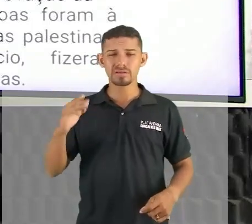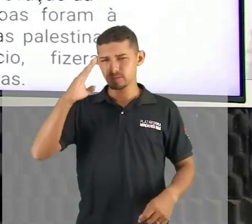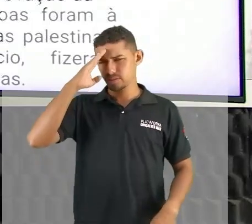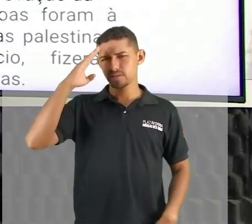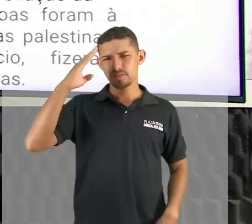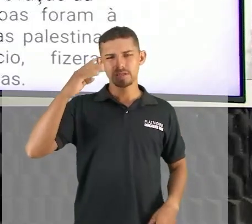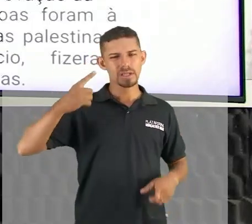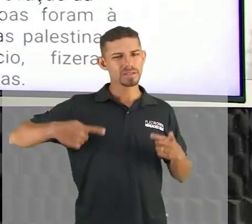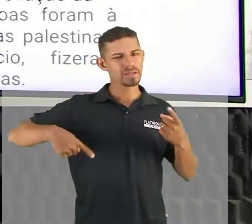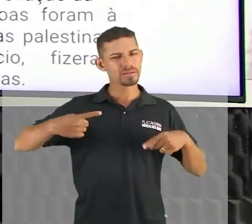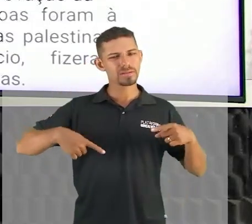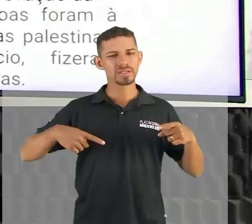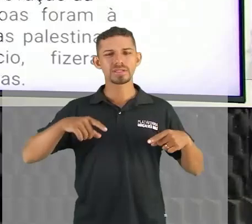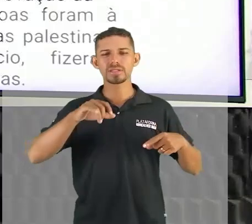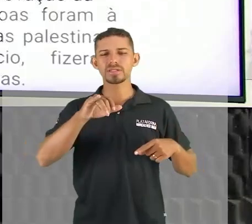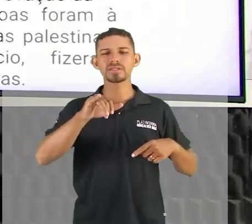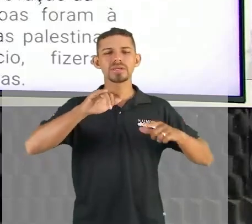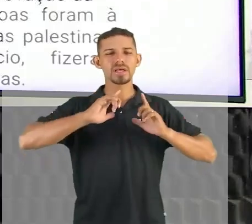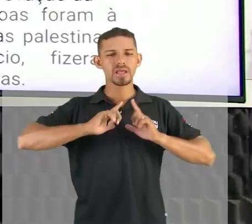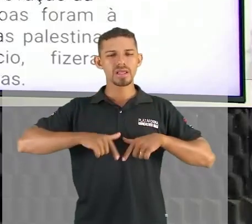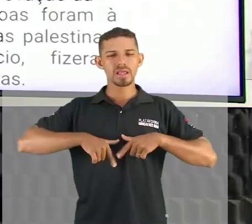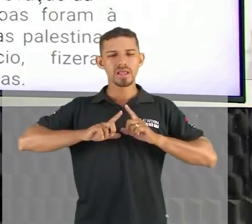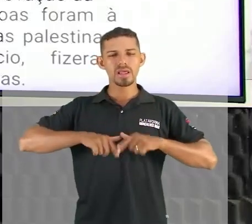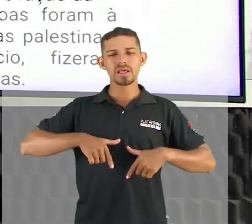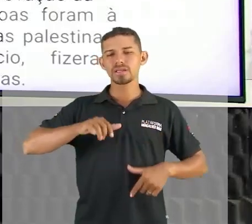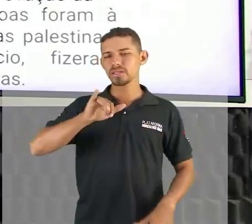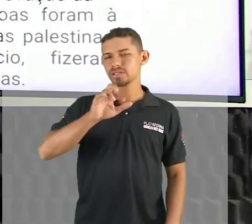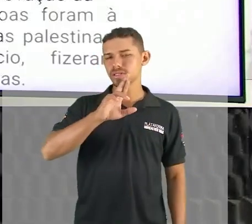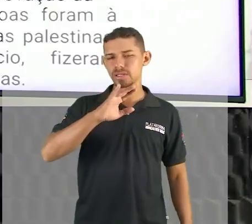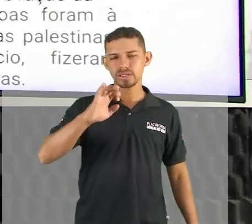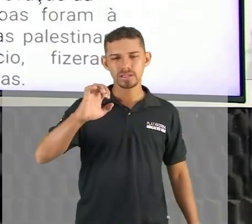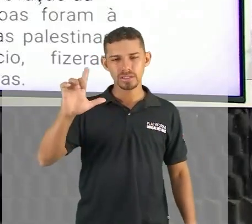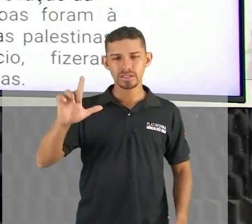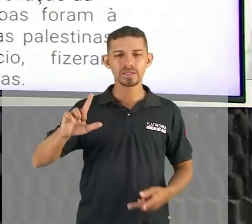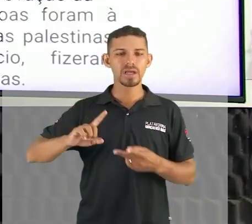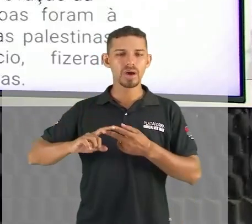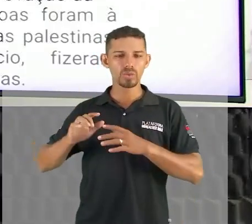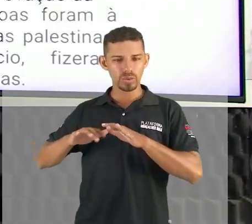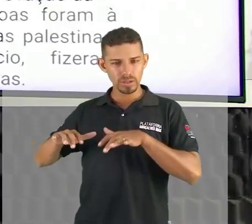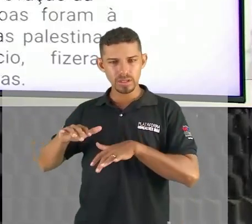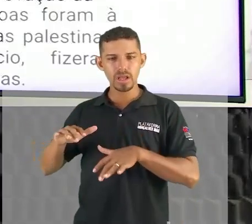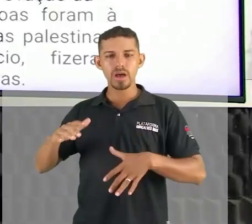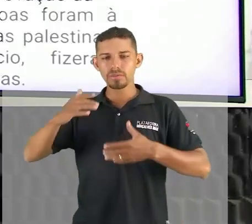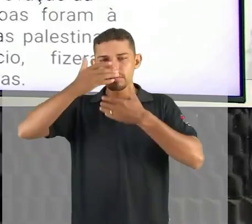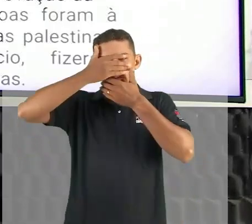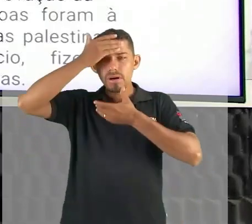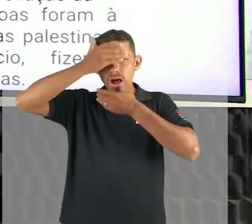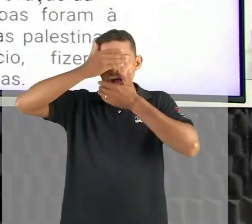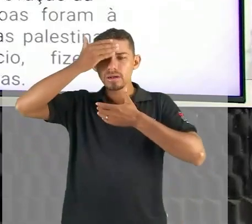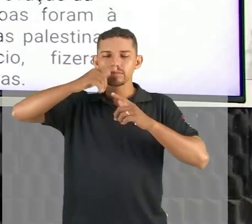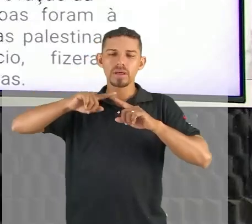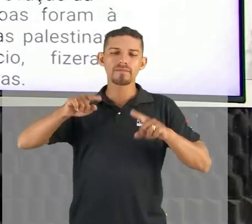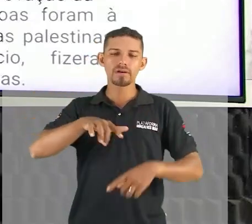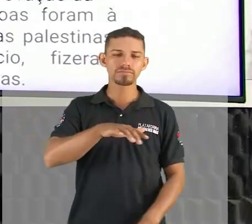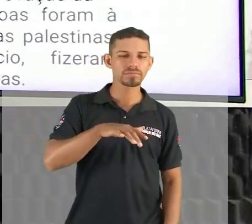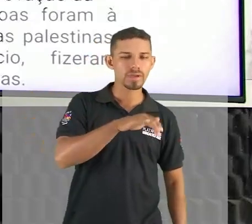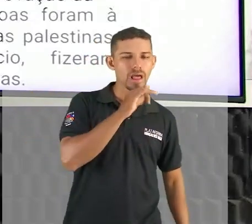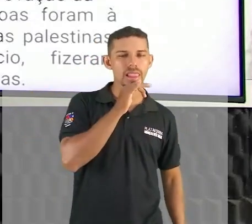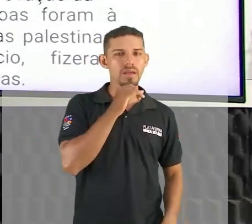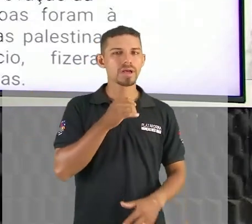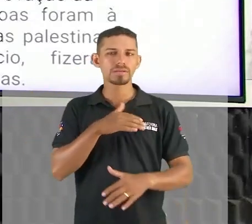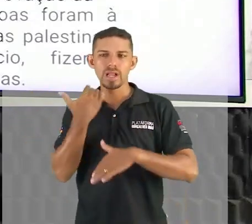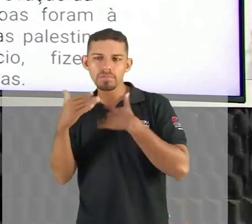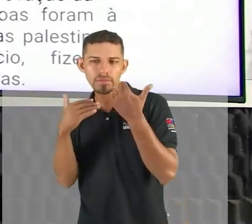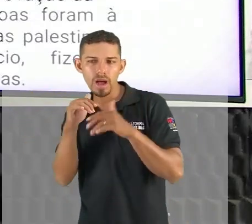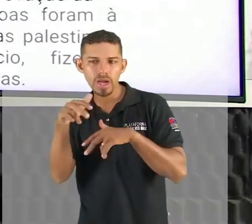pelas disputas ali de Israel e a organização palestina, né, no sentido ali naquela faixa de Gaza. Então você tem uma destruição, morte de